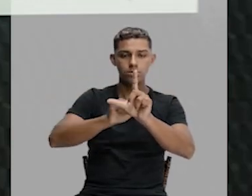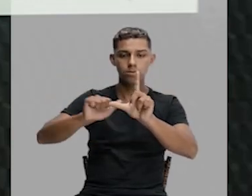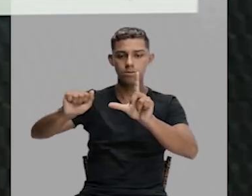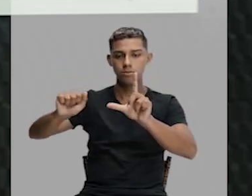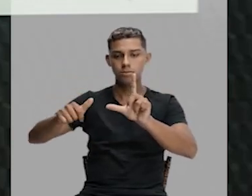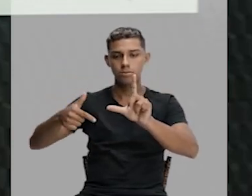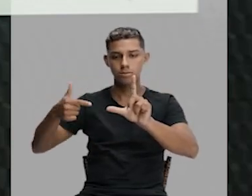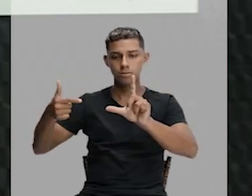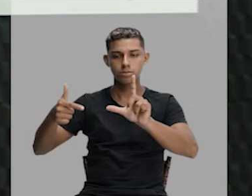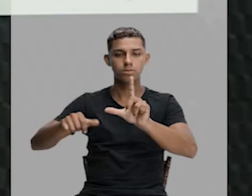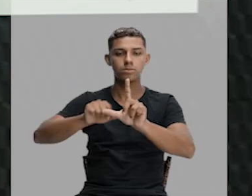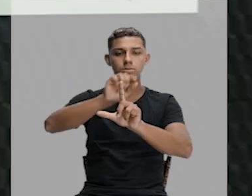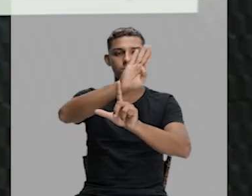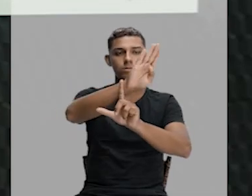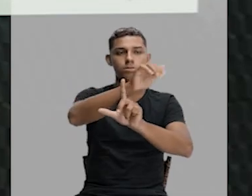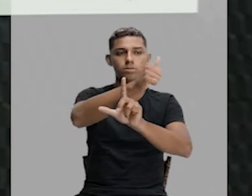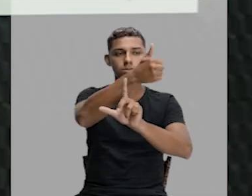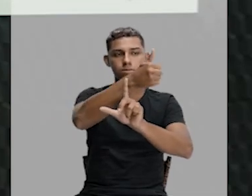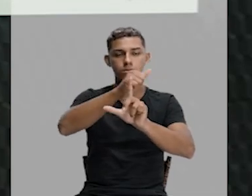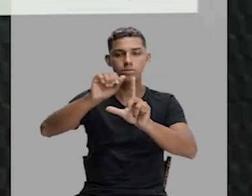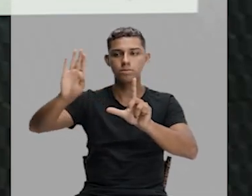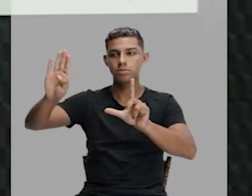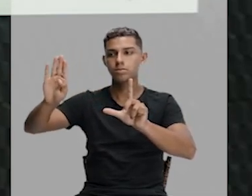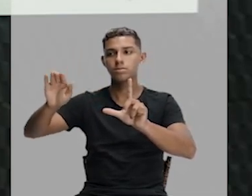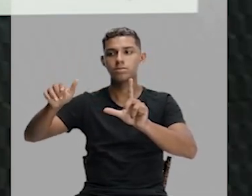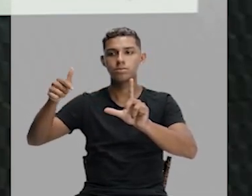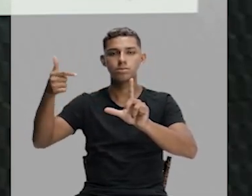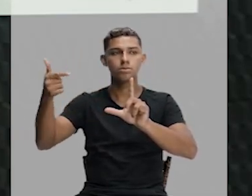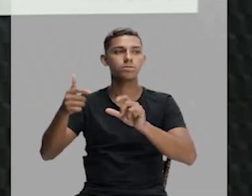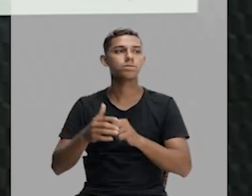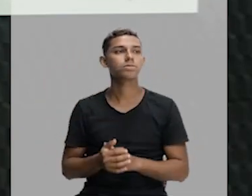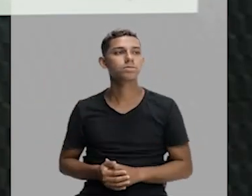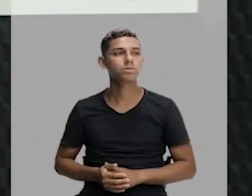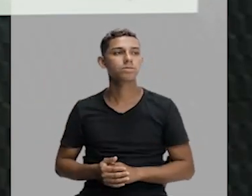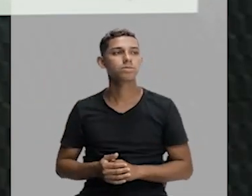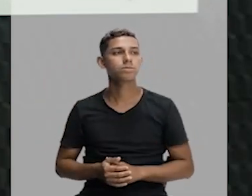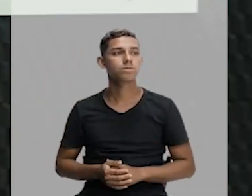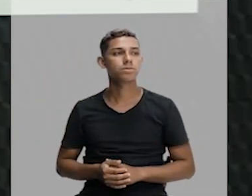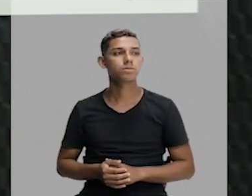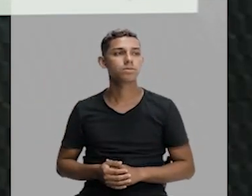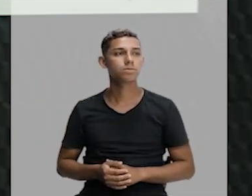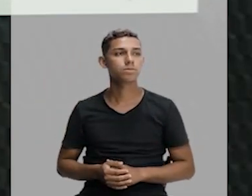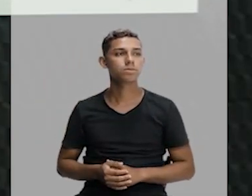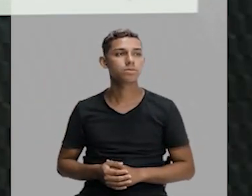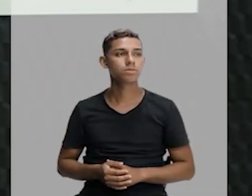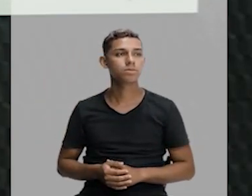A2, B1, B2. Por exemplo, essa parte bem aqui, ó.